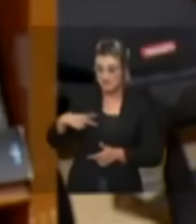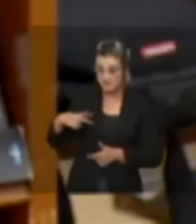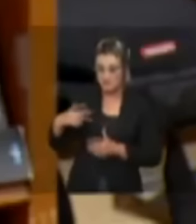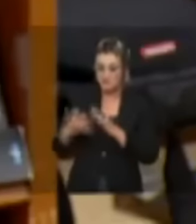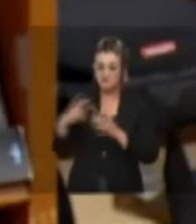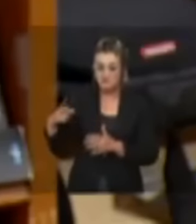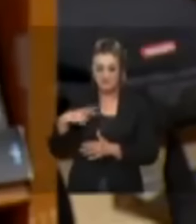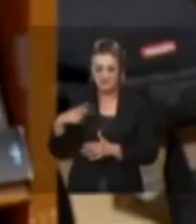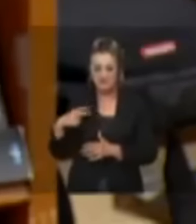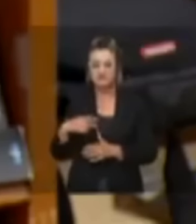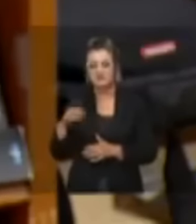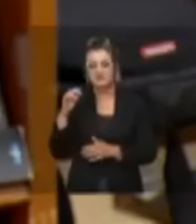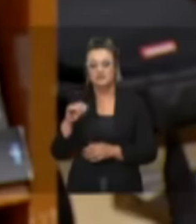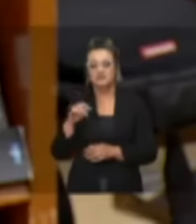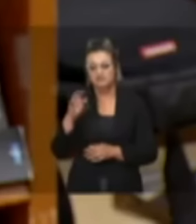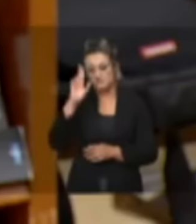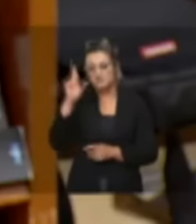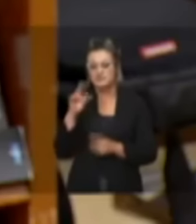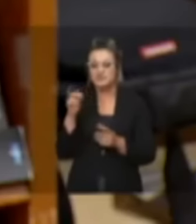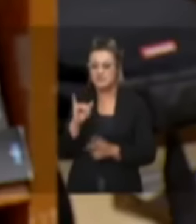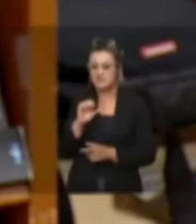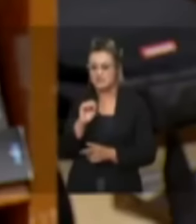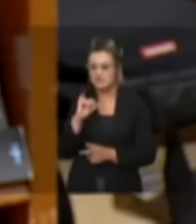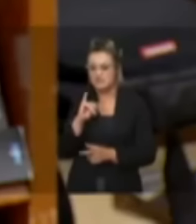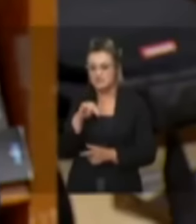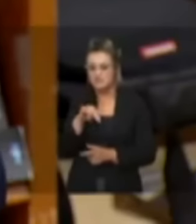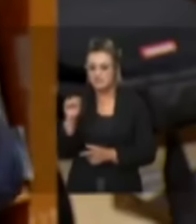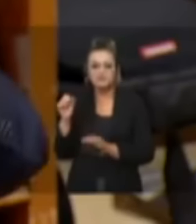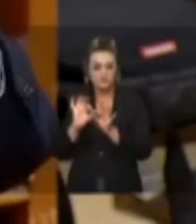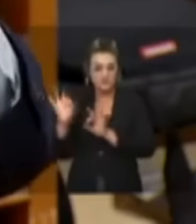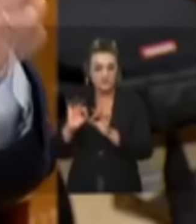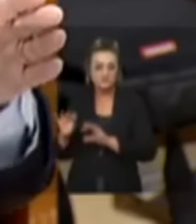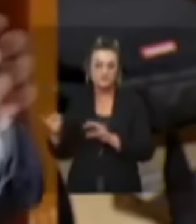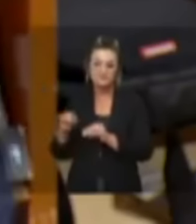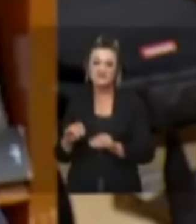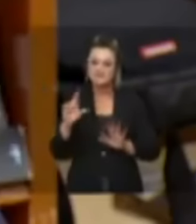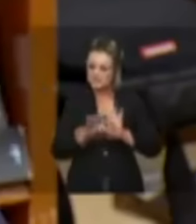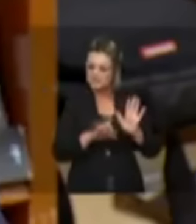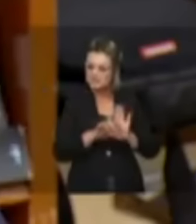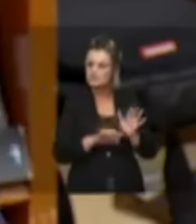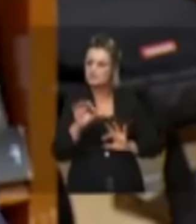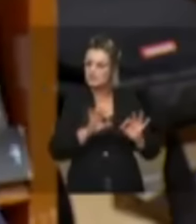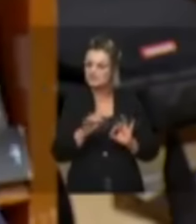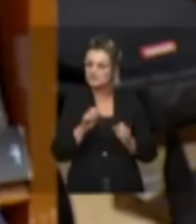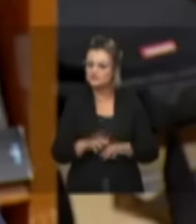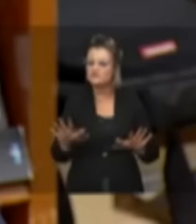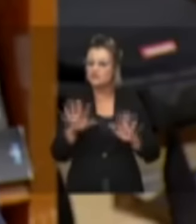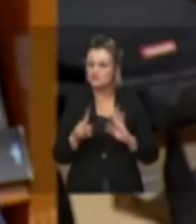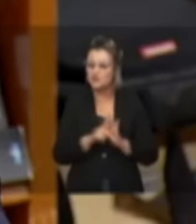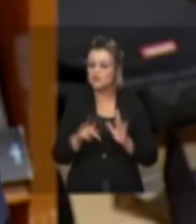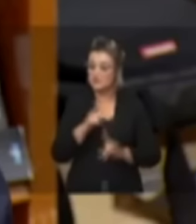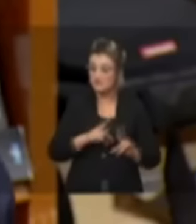administrado pelo INSS essa legislação que cuidava do regime geral da